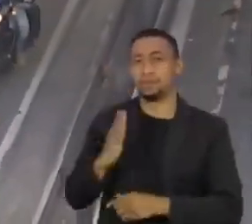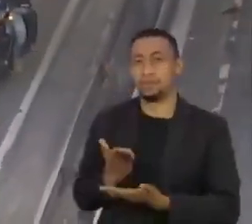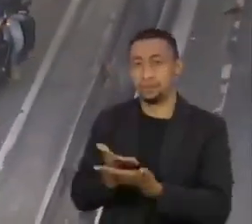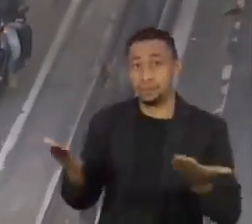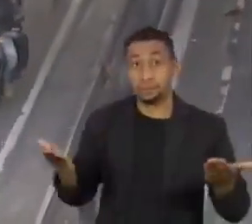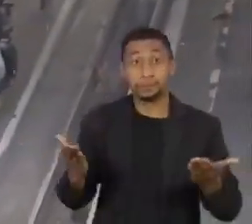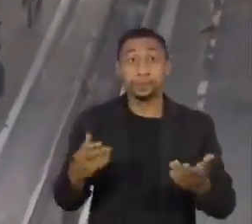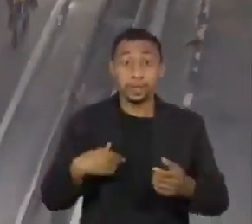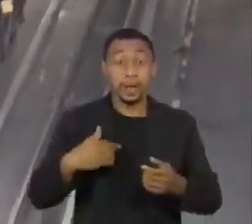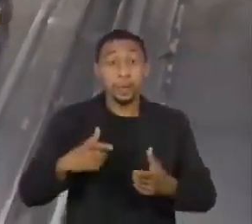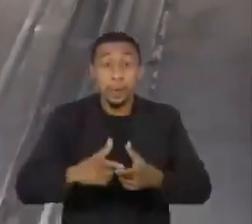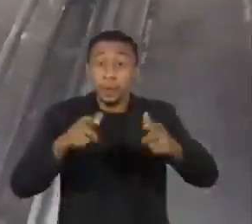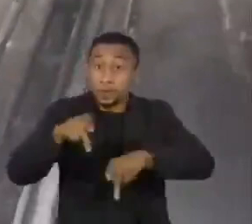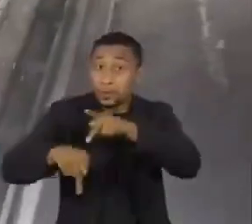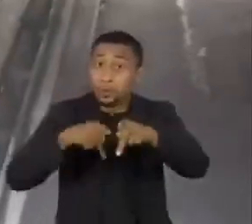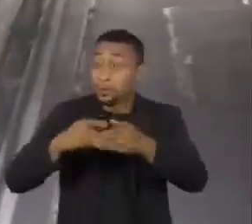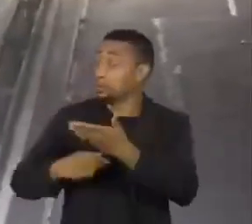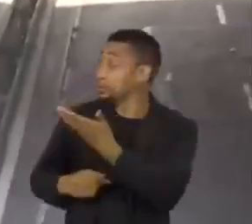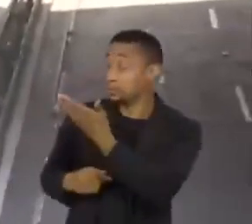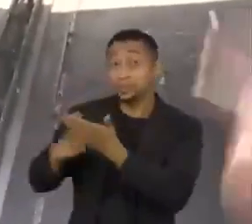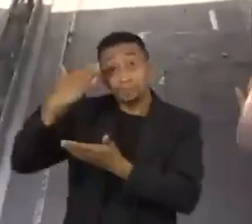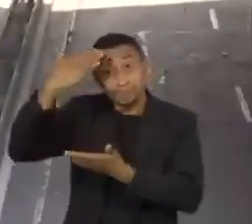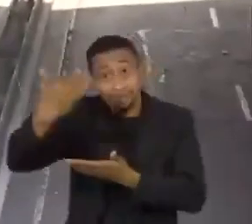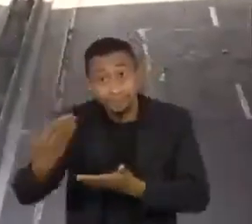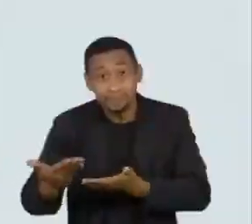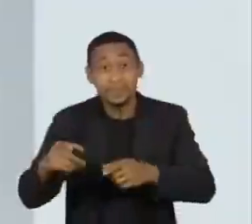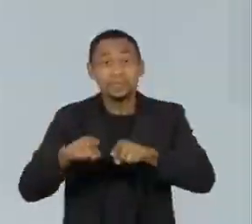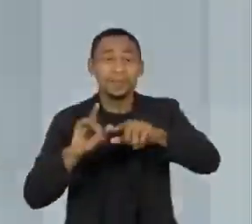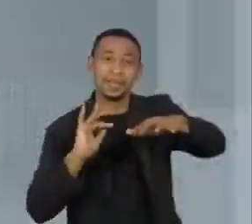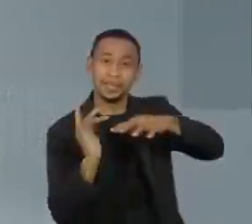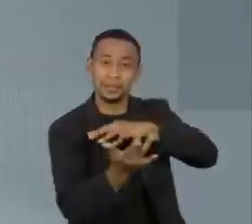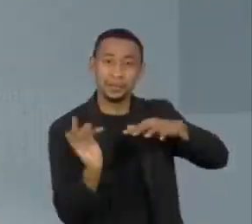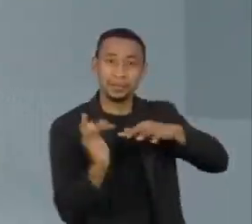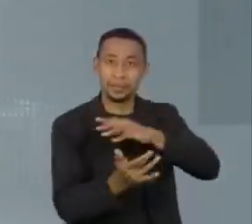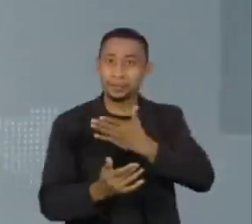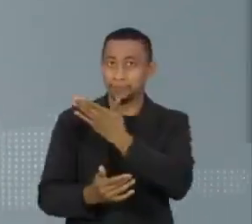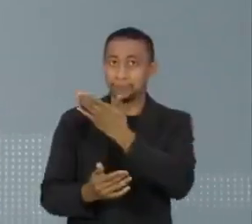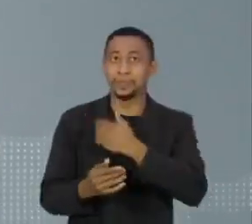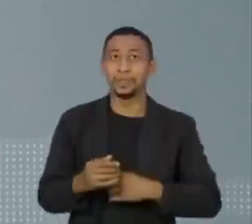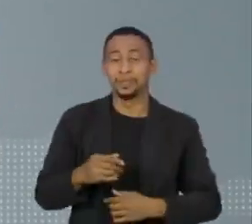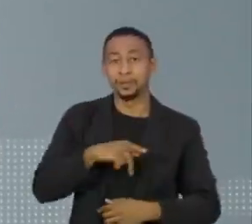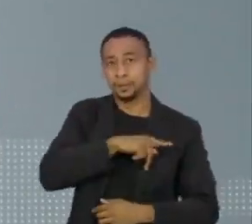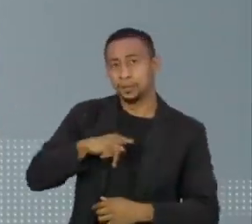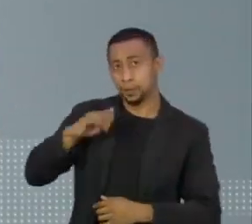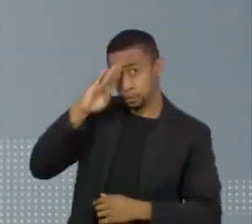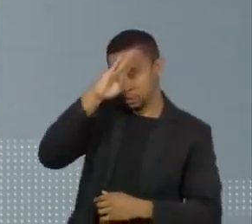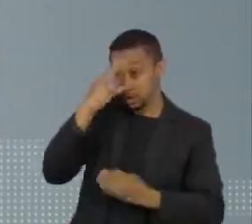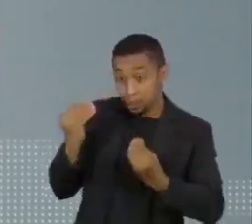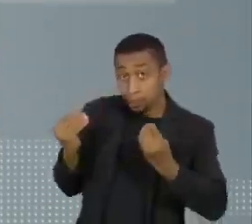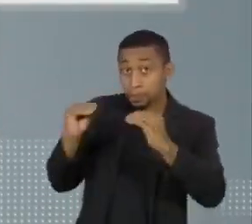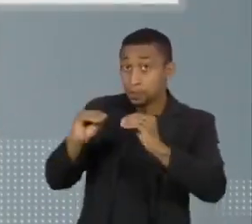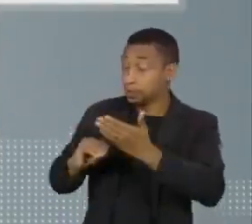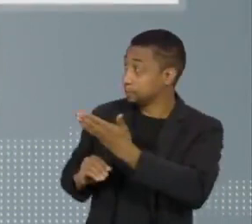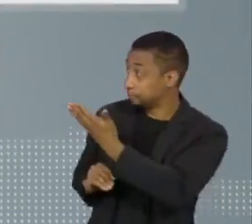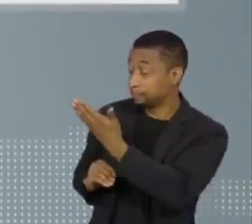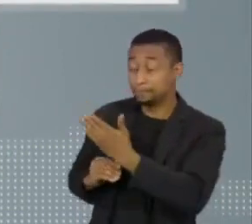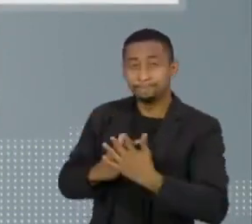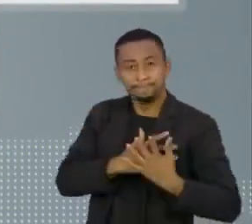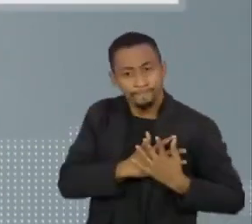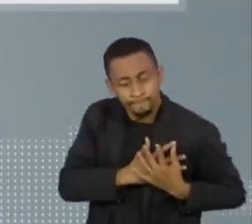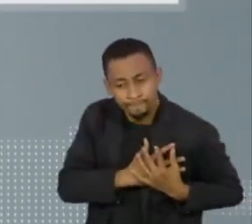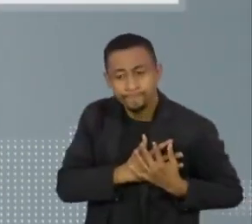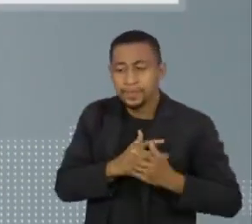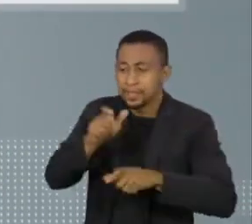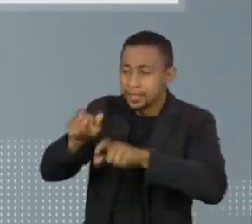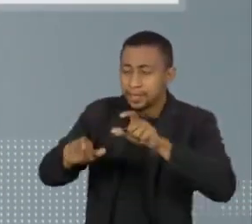prestaram homenagem ao prefeito de São Paulo em redes sociais. O presidente Jair Bolsonaro publicou: "Nossa solidariedade